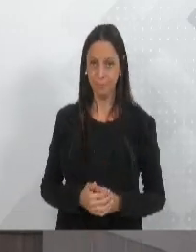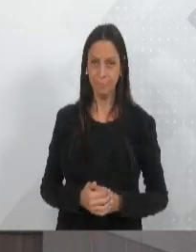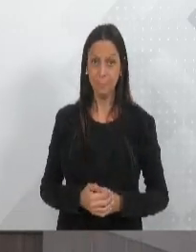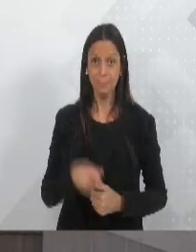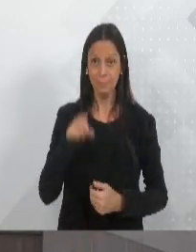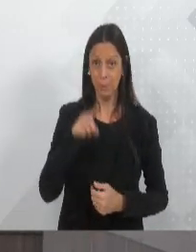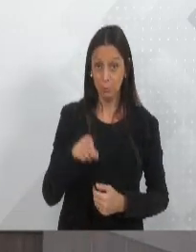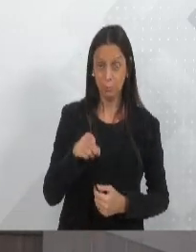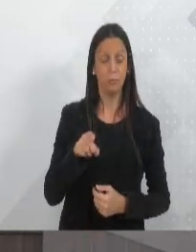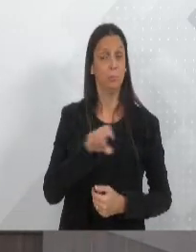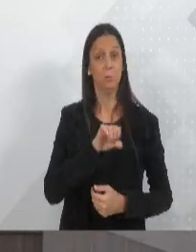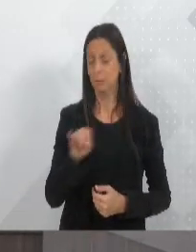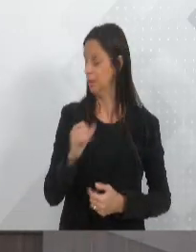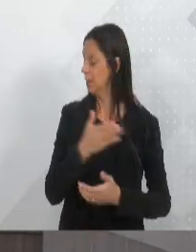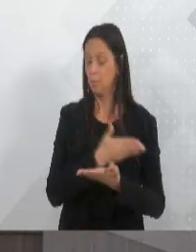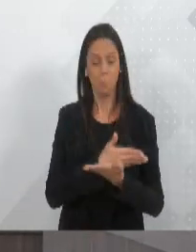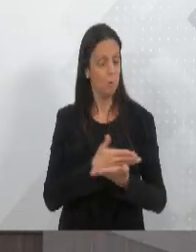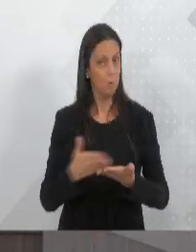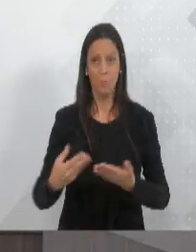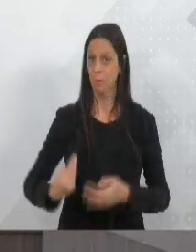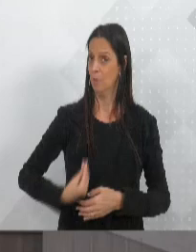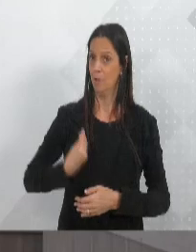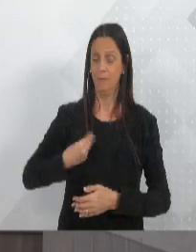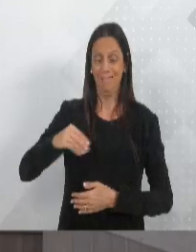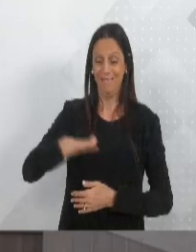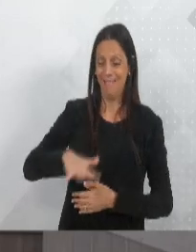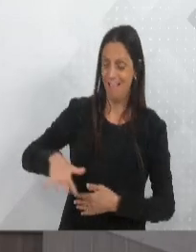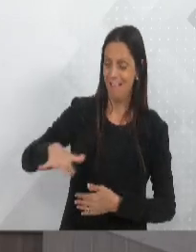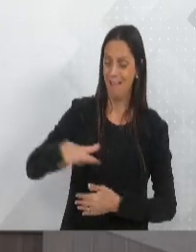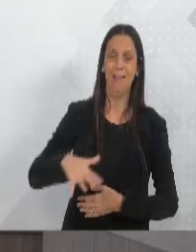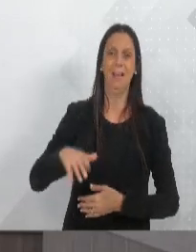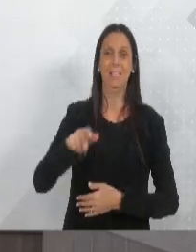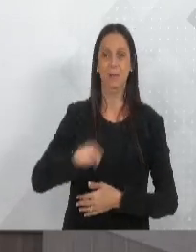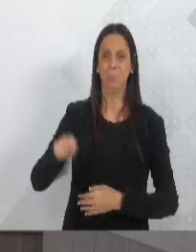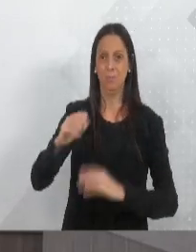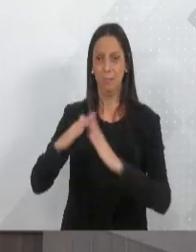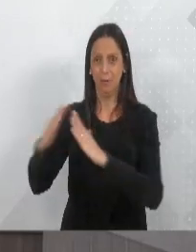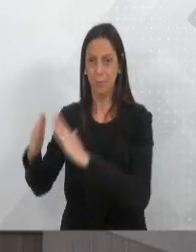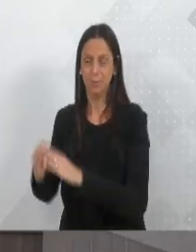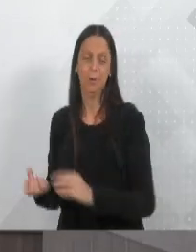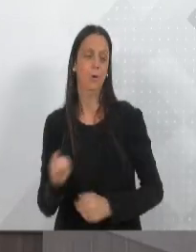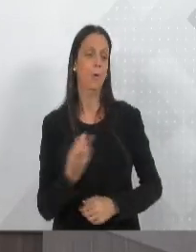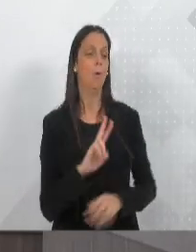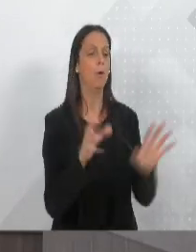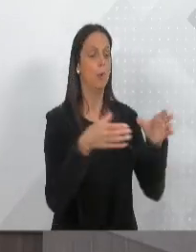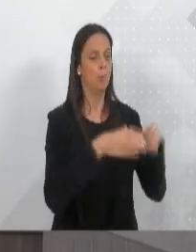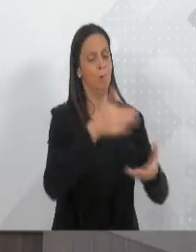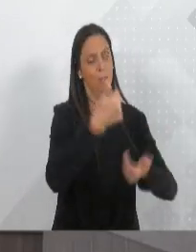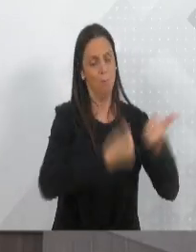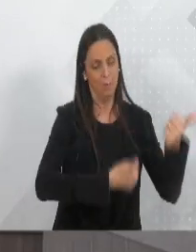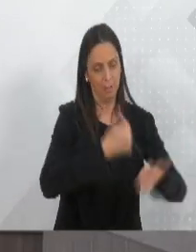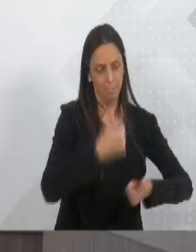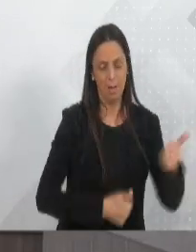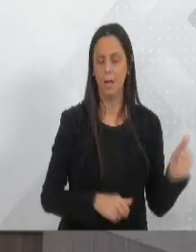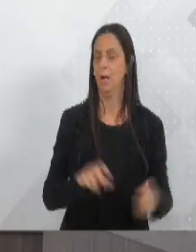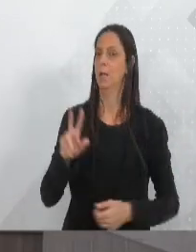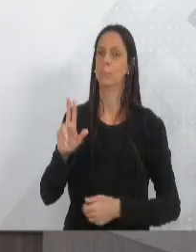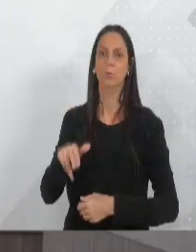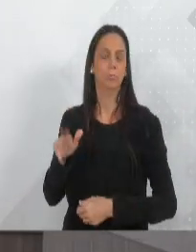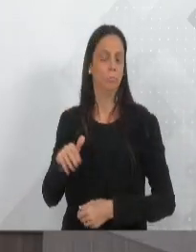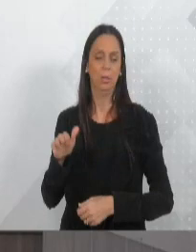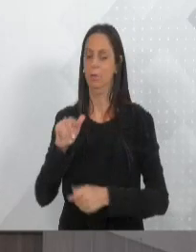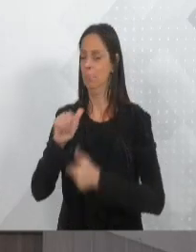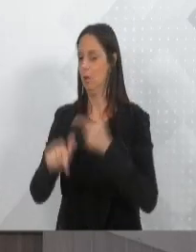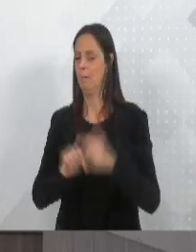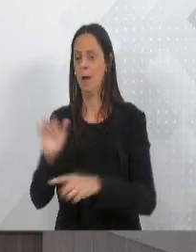numa Associação de Moradores o senhor não começou no clube de futebol não não começou em qualquer área fazendo trabalho social aqui nessa